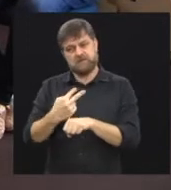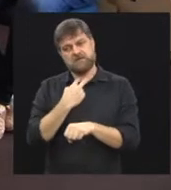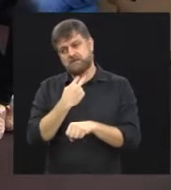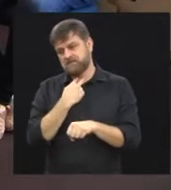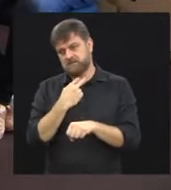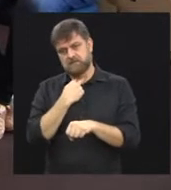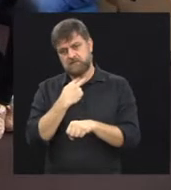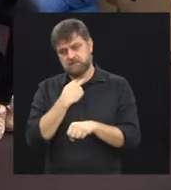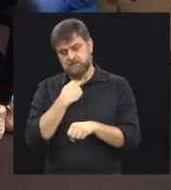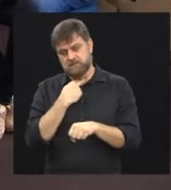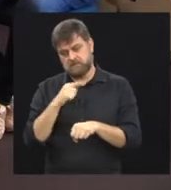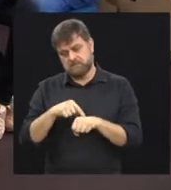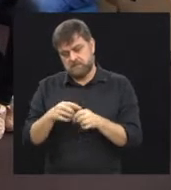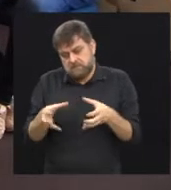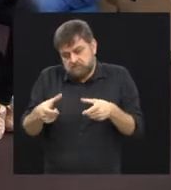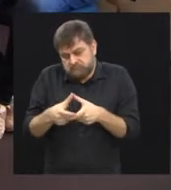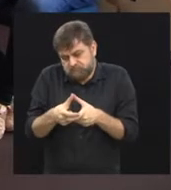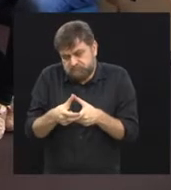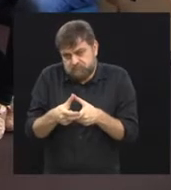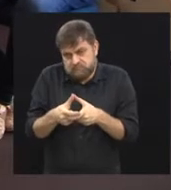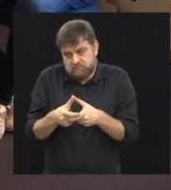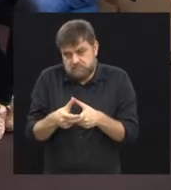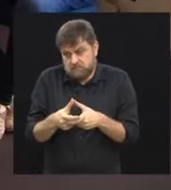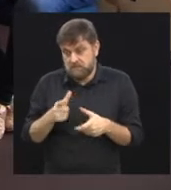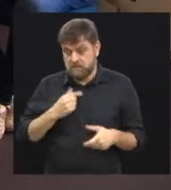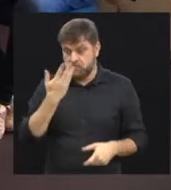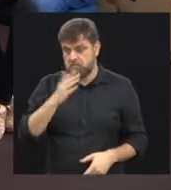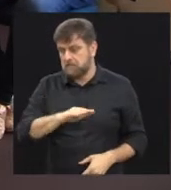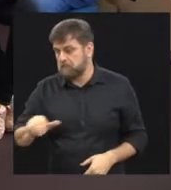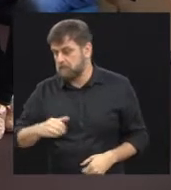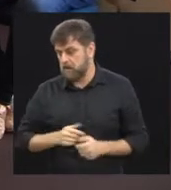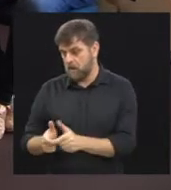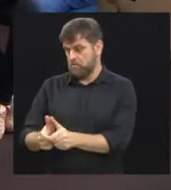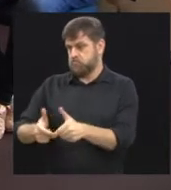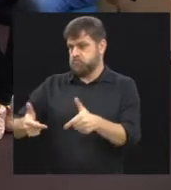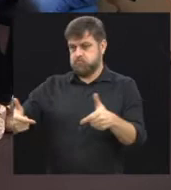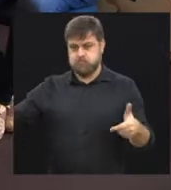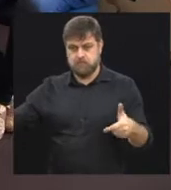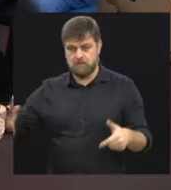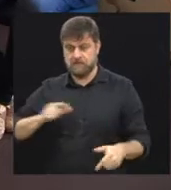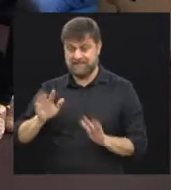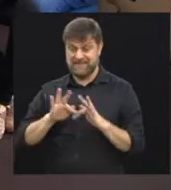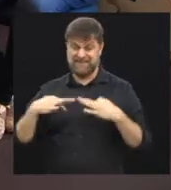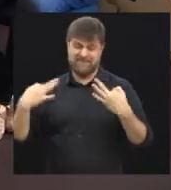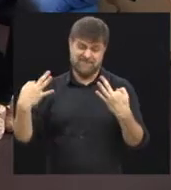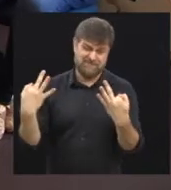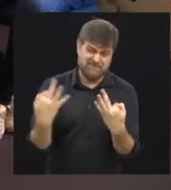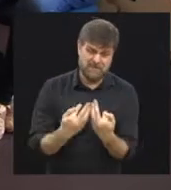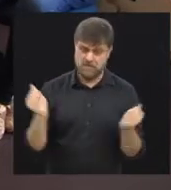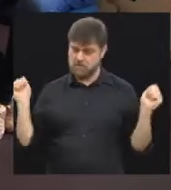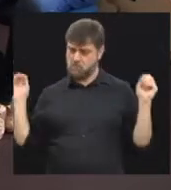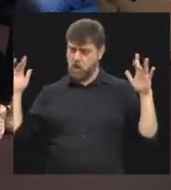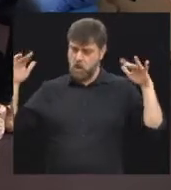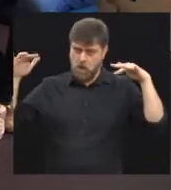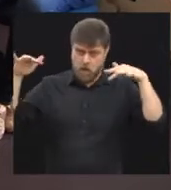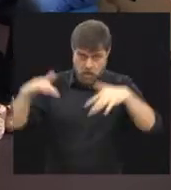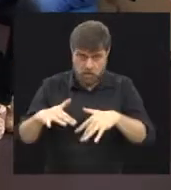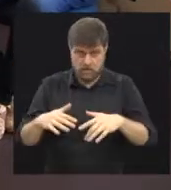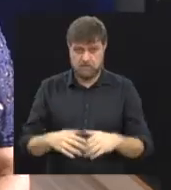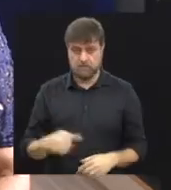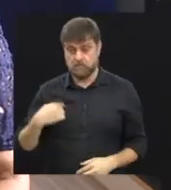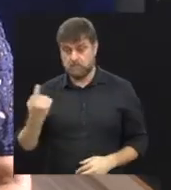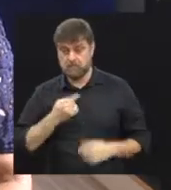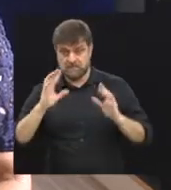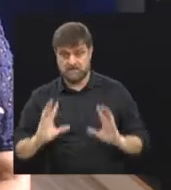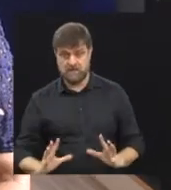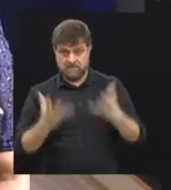não são limitadas com relação ao número de crianças e de familiares que vêm até os nossos eventos.